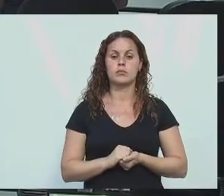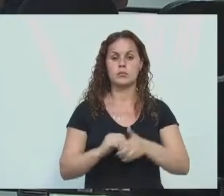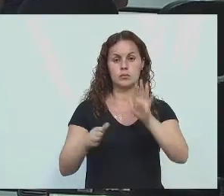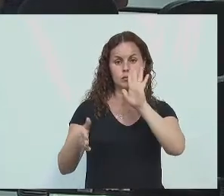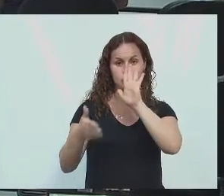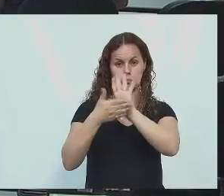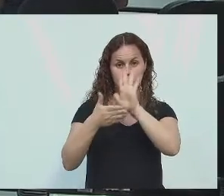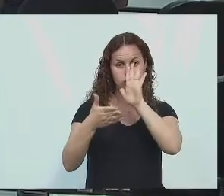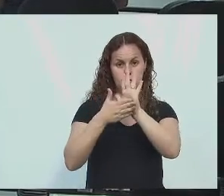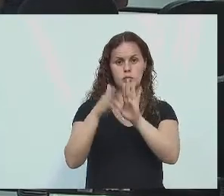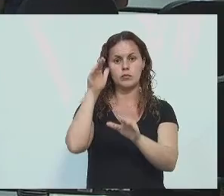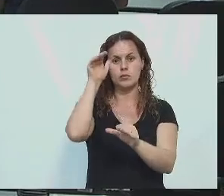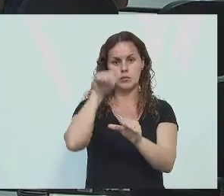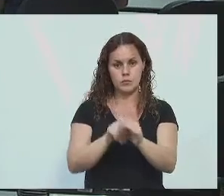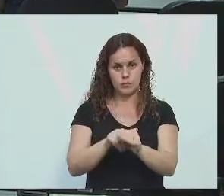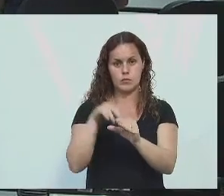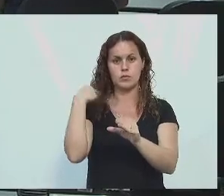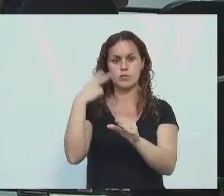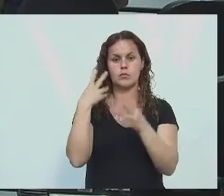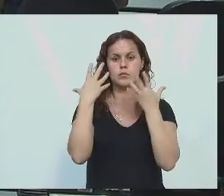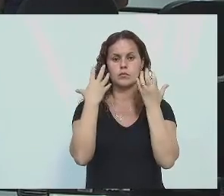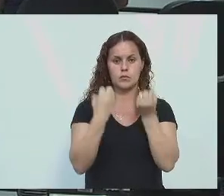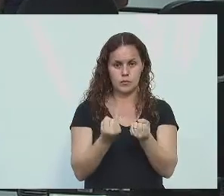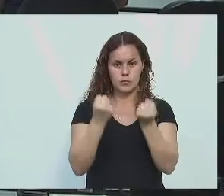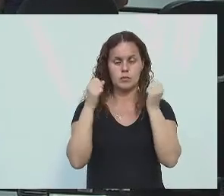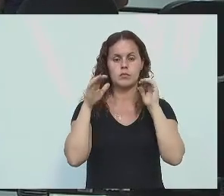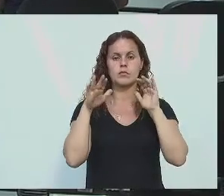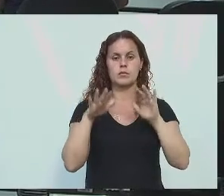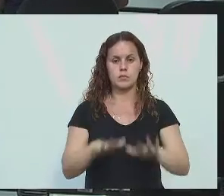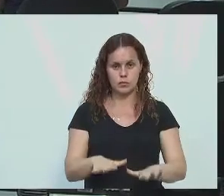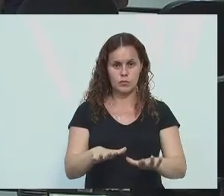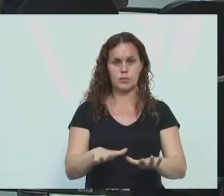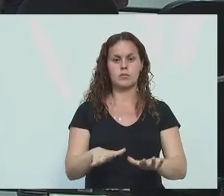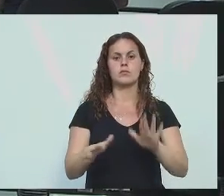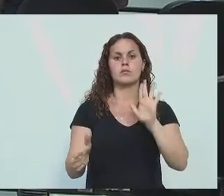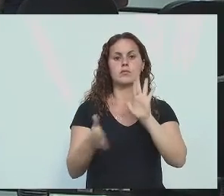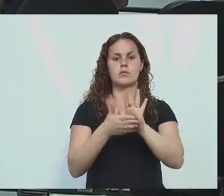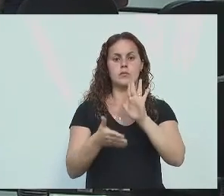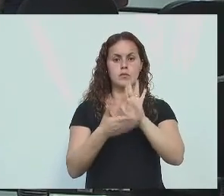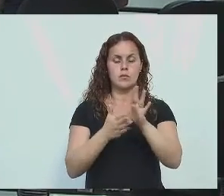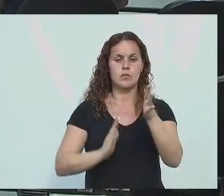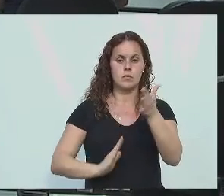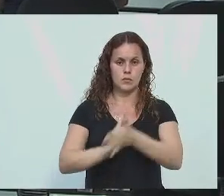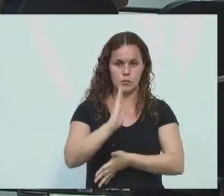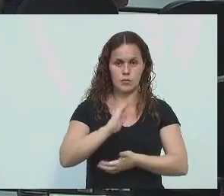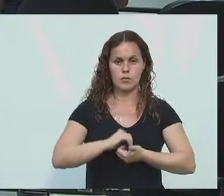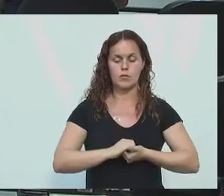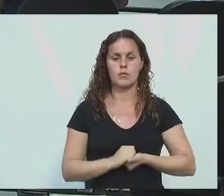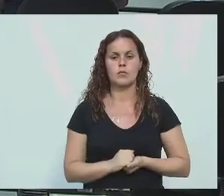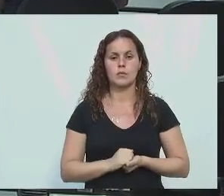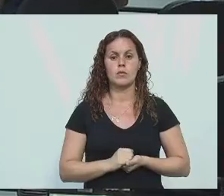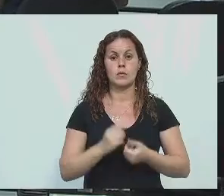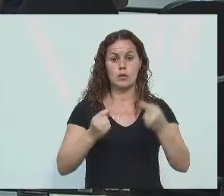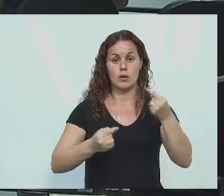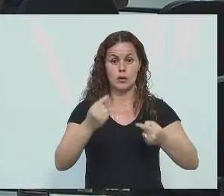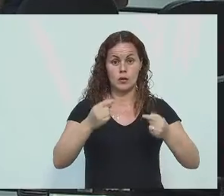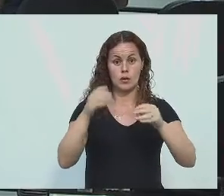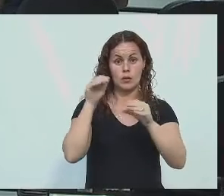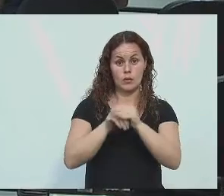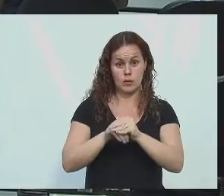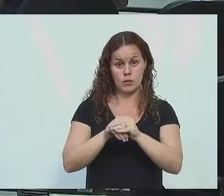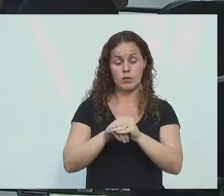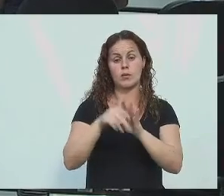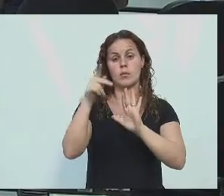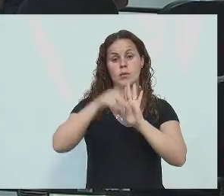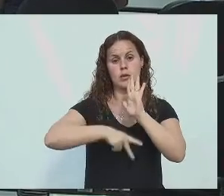Proposições em votação, vereadores favoráveis permaneçam como estão. Proposições aprovadas. Discussão e votação dos